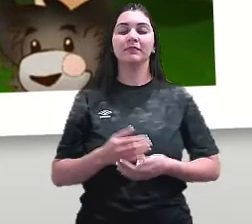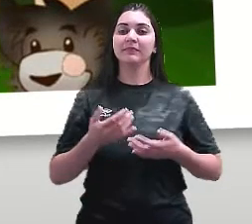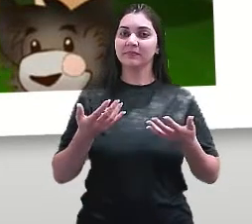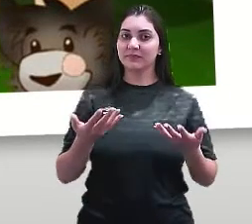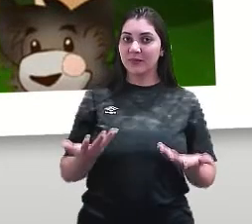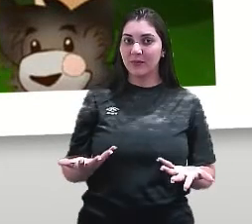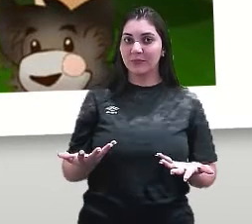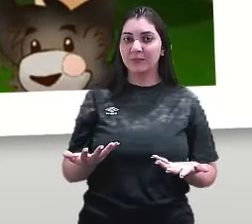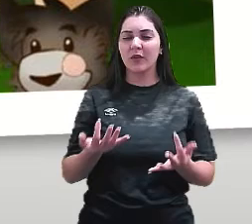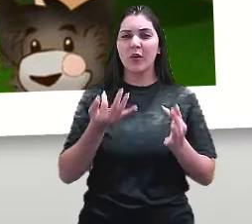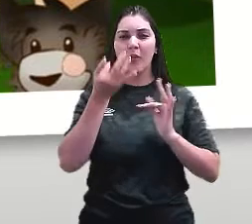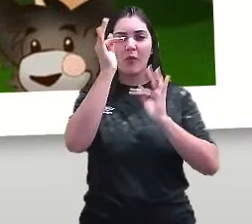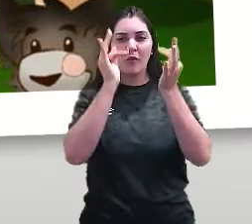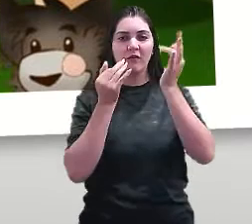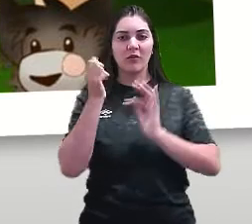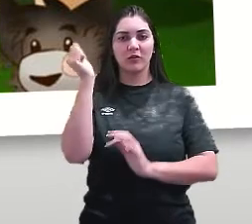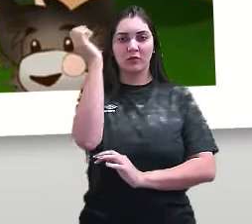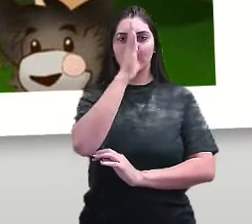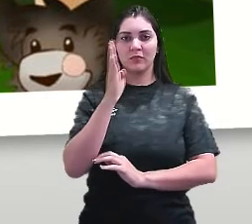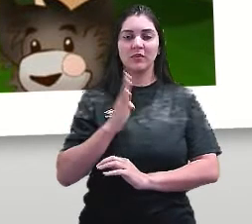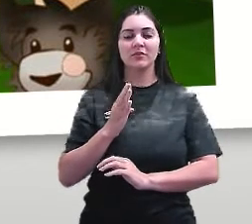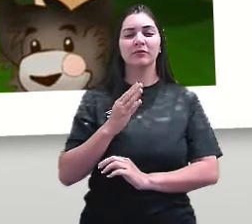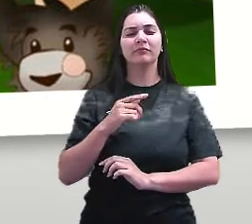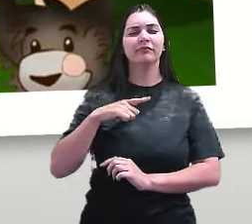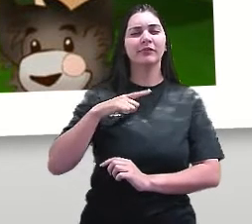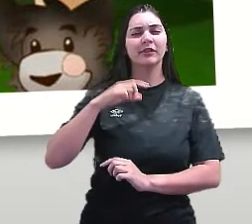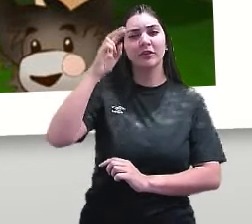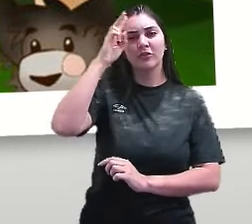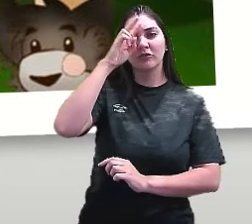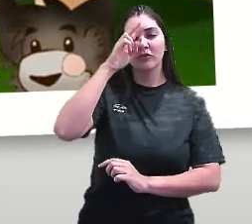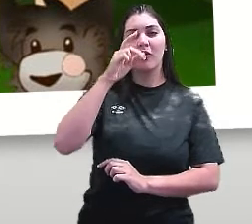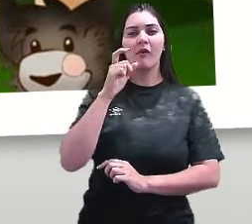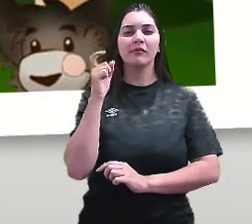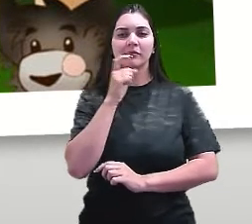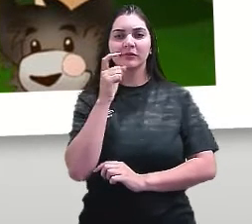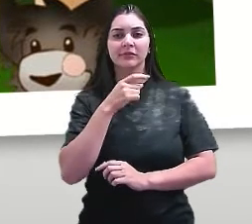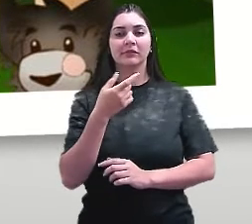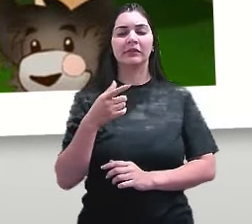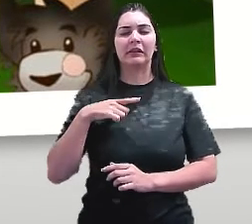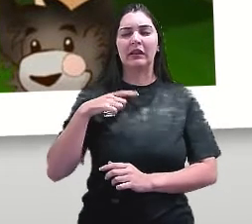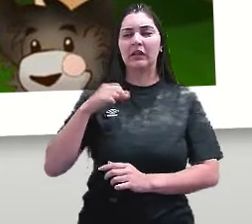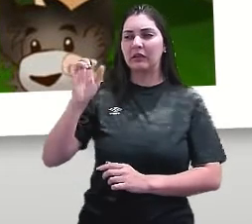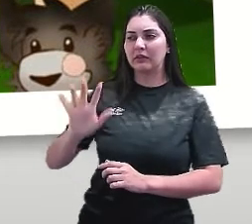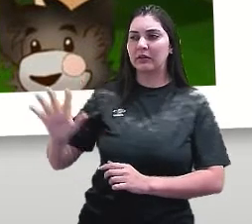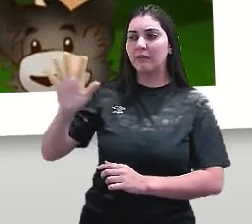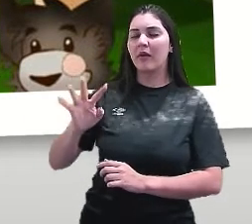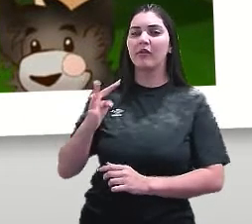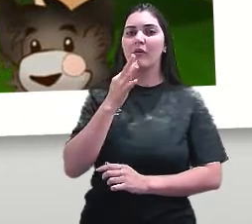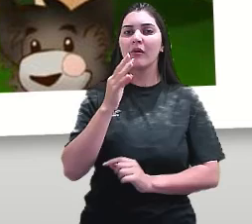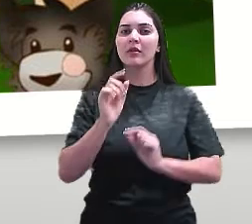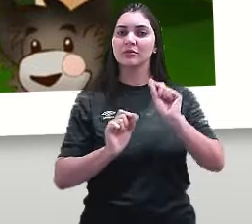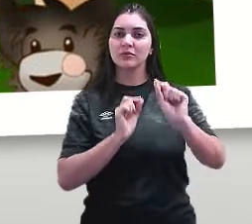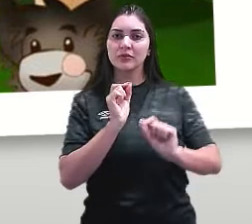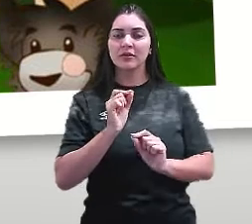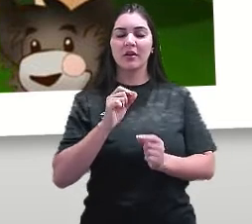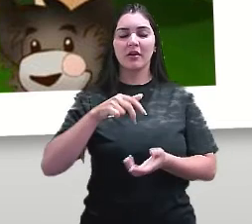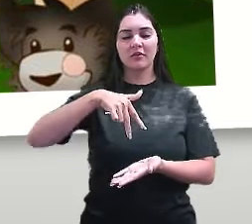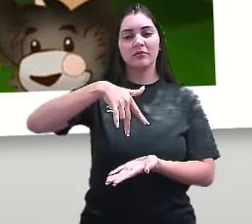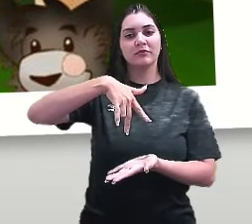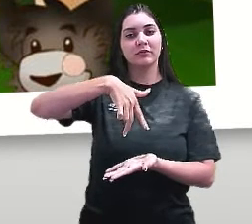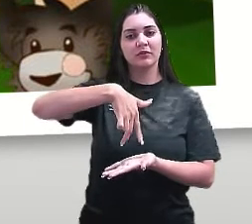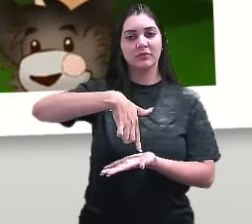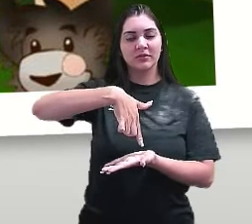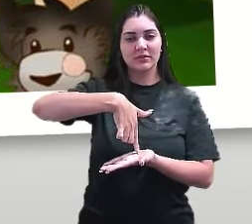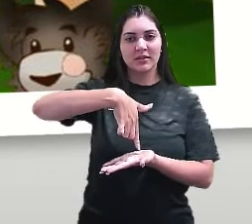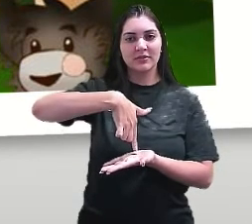Então, o folclore brasileiro, seus mitos e lendas. Como vocês podem ver da imagem, a gente conhece, né, o Saci Pererê, o Bumba Meu Boi,